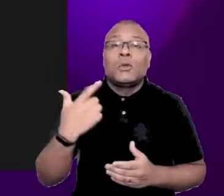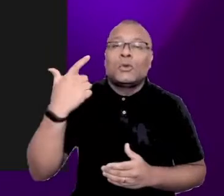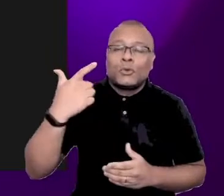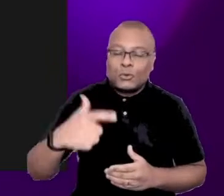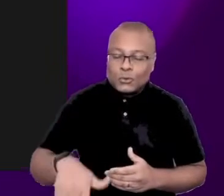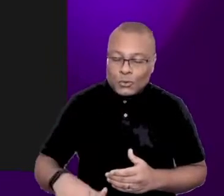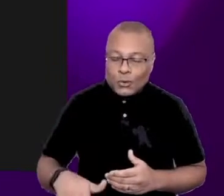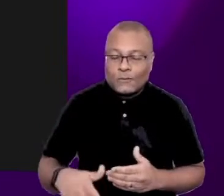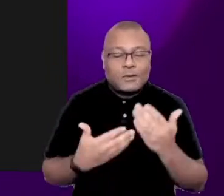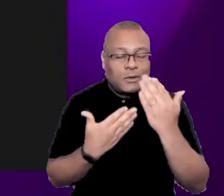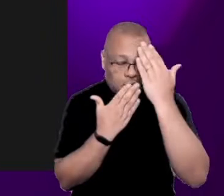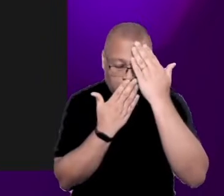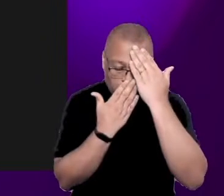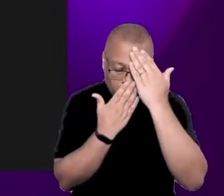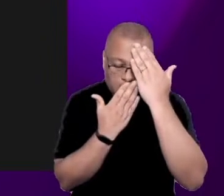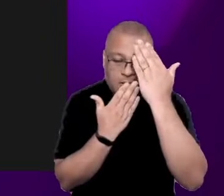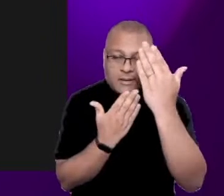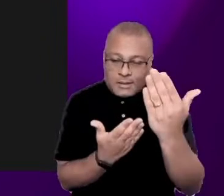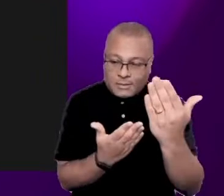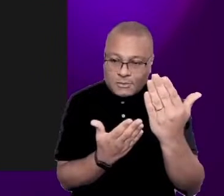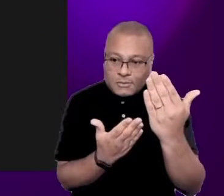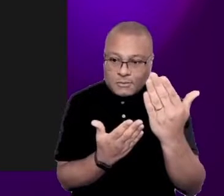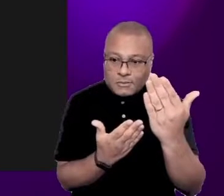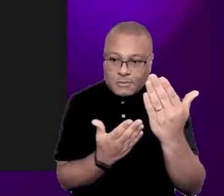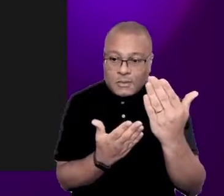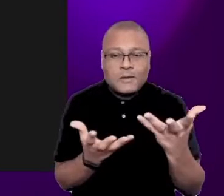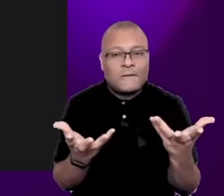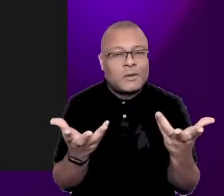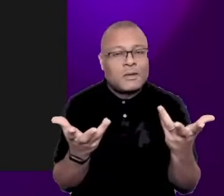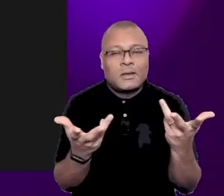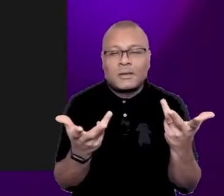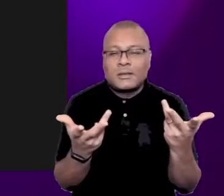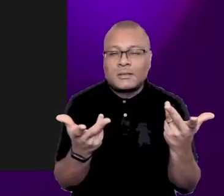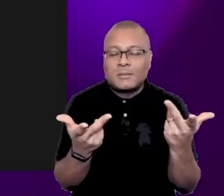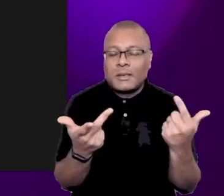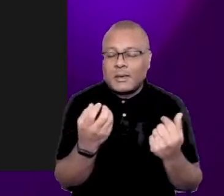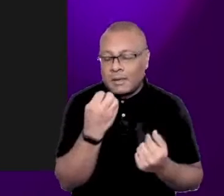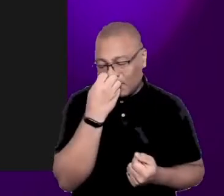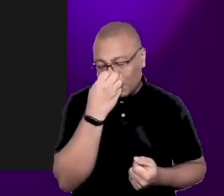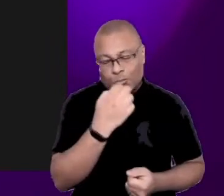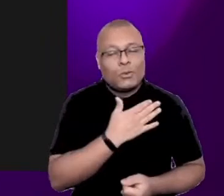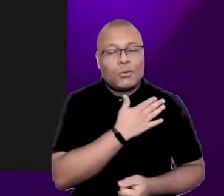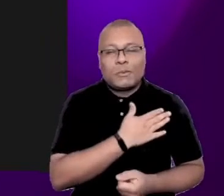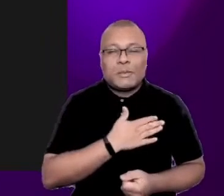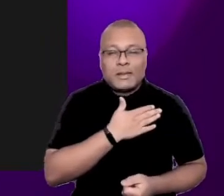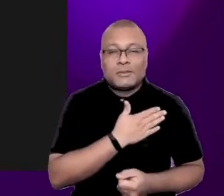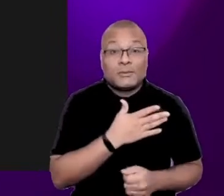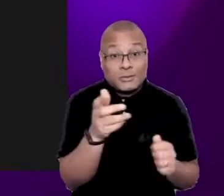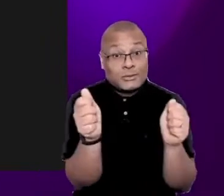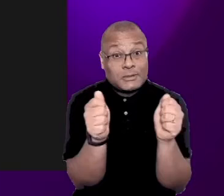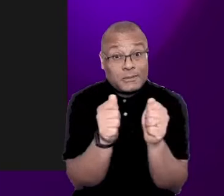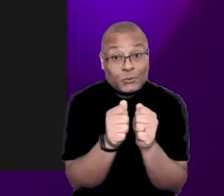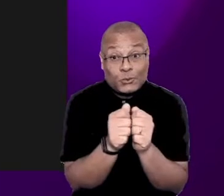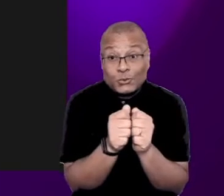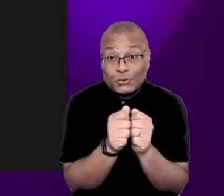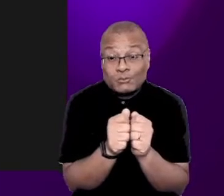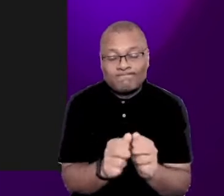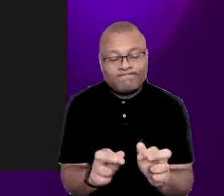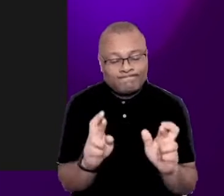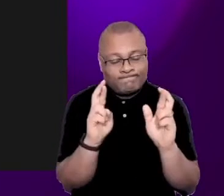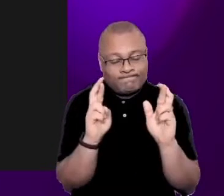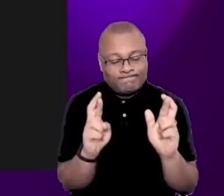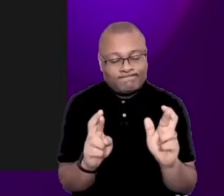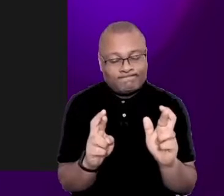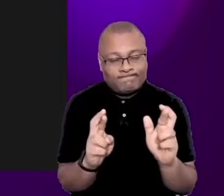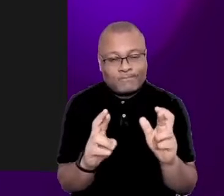o meu aqui agradecimento, e foi espetacular, muito bom e prazeroso estar aqui com vocês e garantir aqui